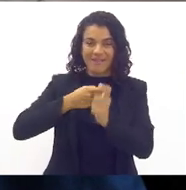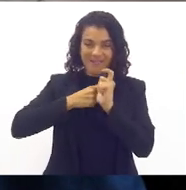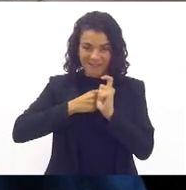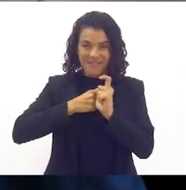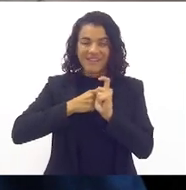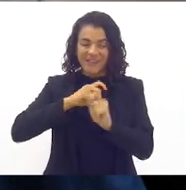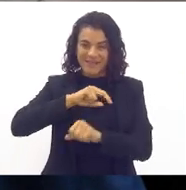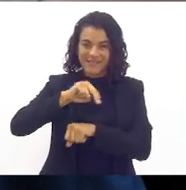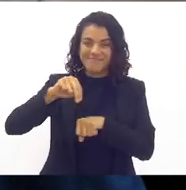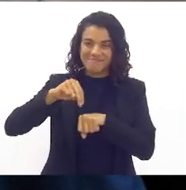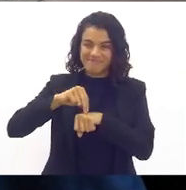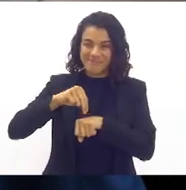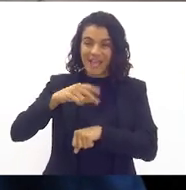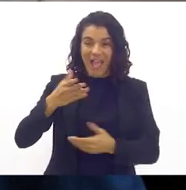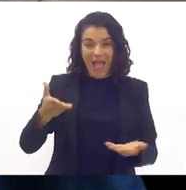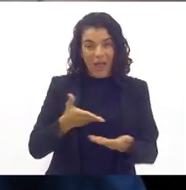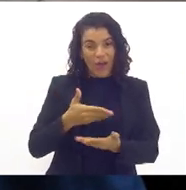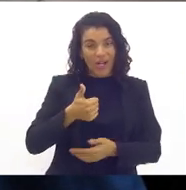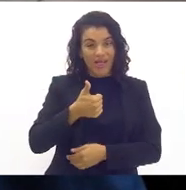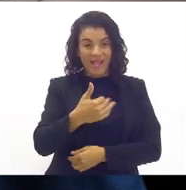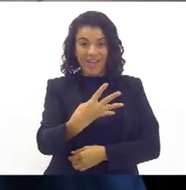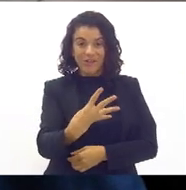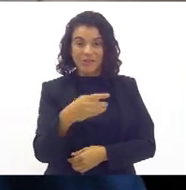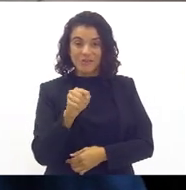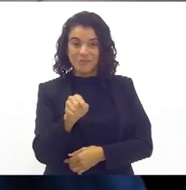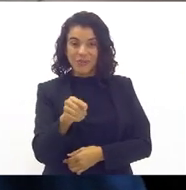fora aqui é que deu 14,4%.